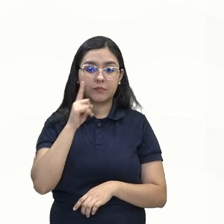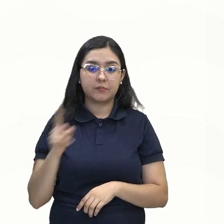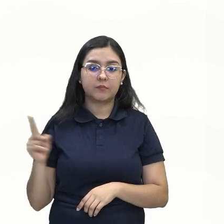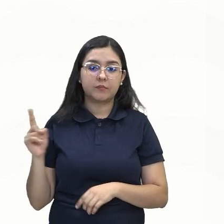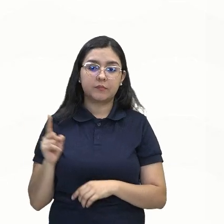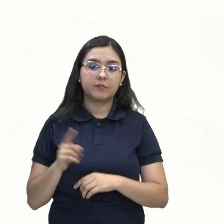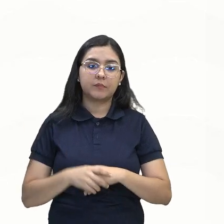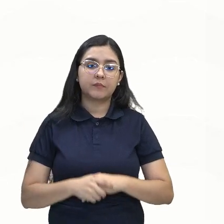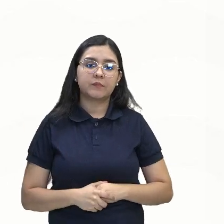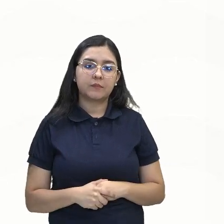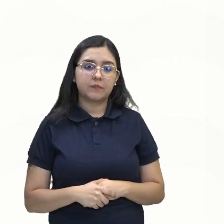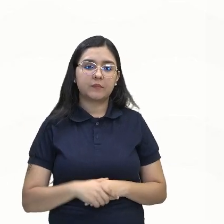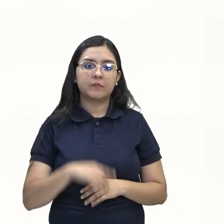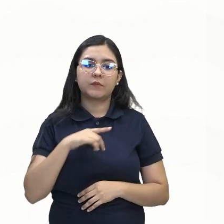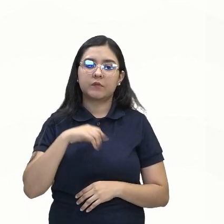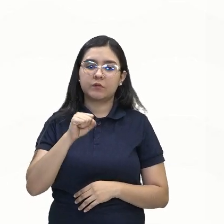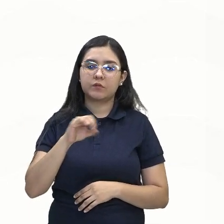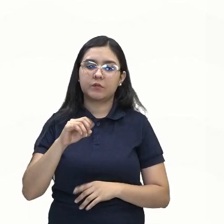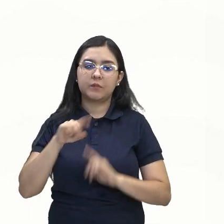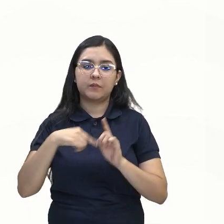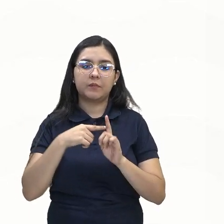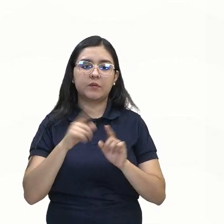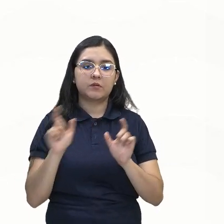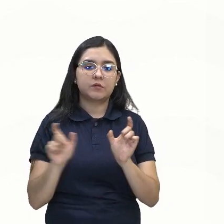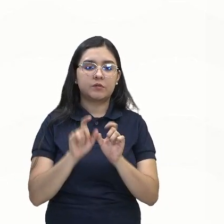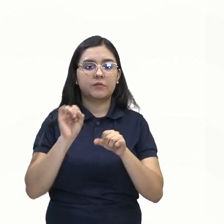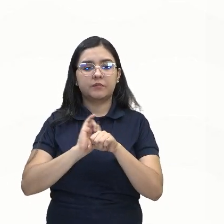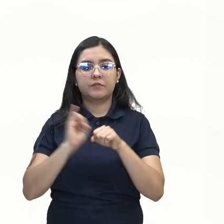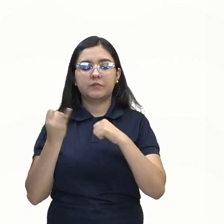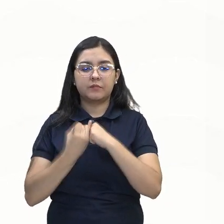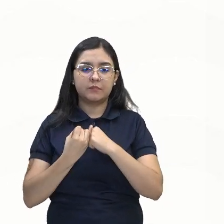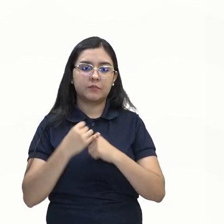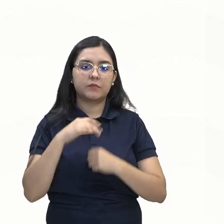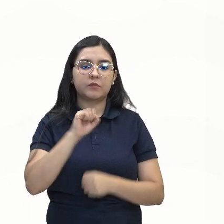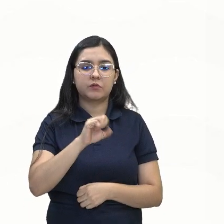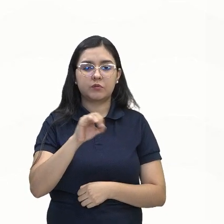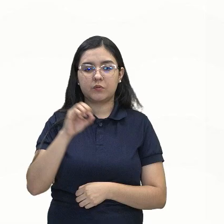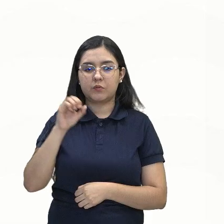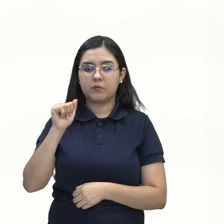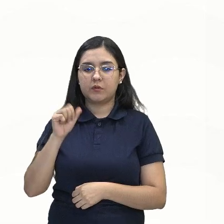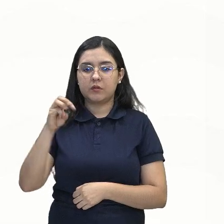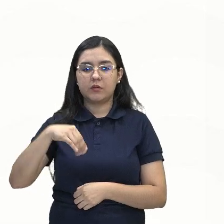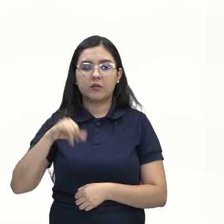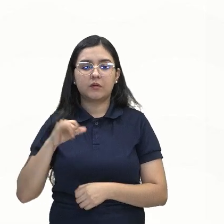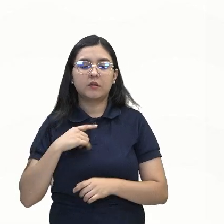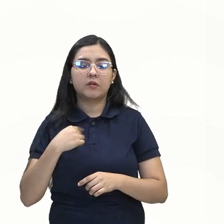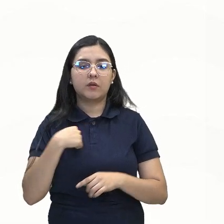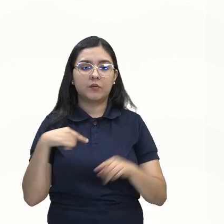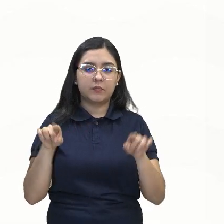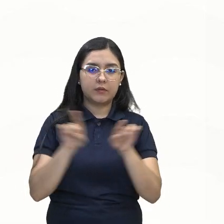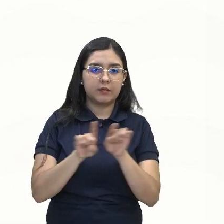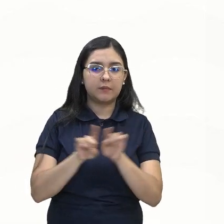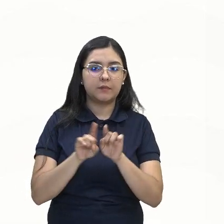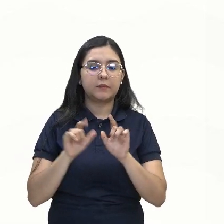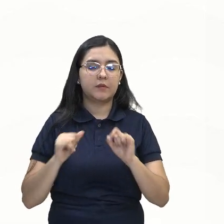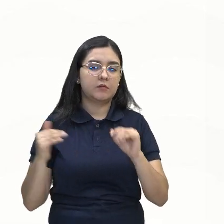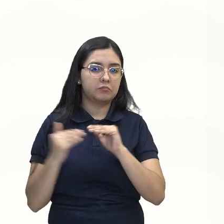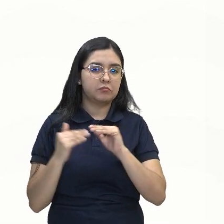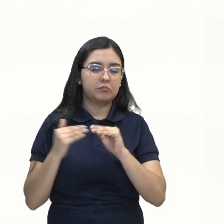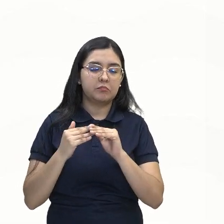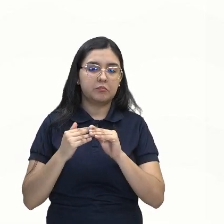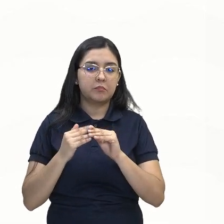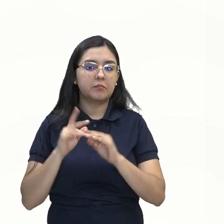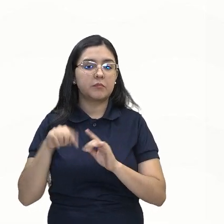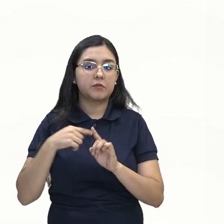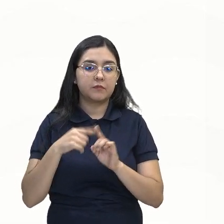mais auxiliar mais sujeito. So am I. E significa eu também. Usado para concordar com afirmações